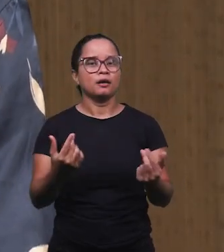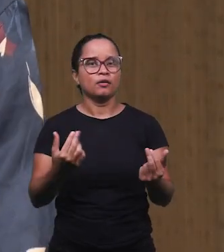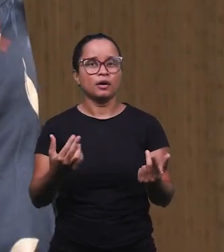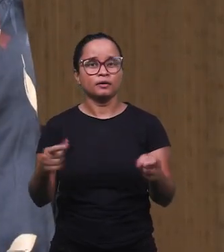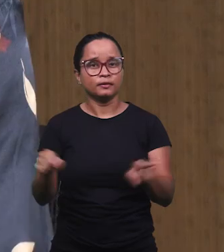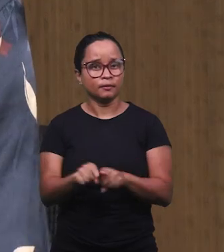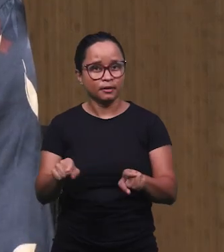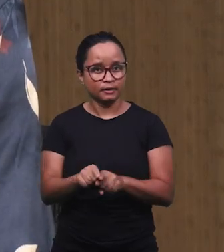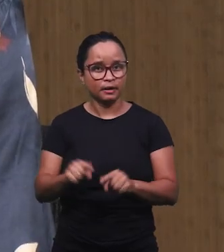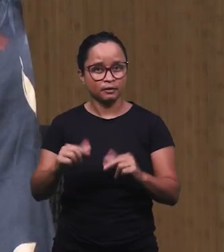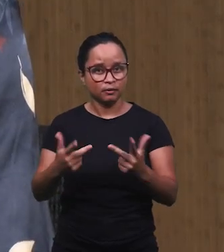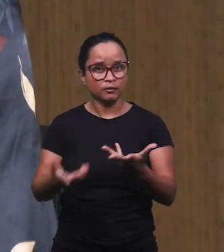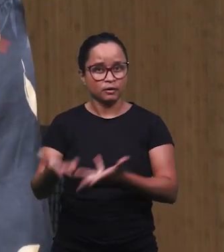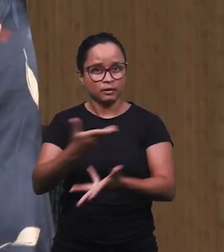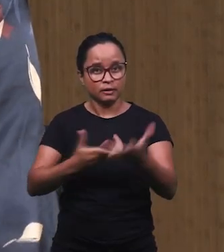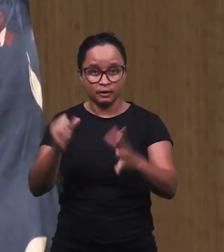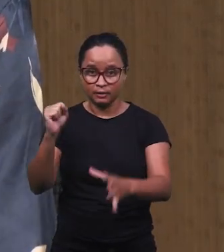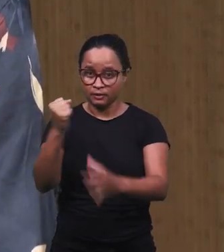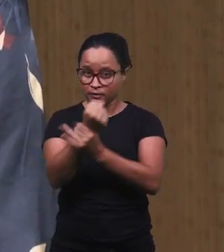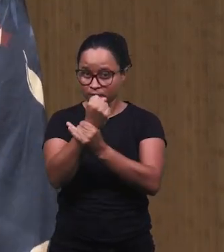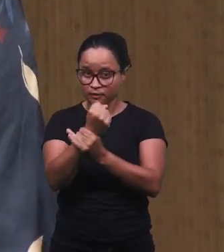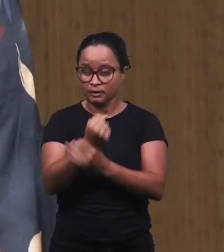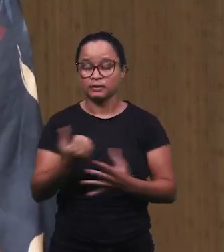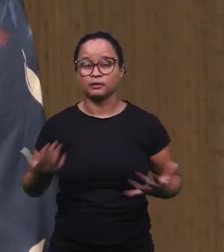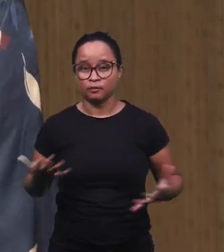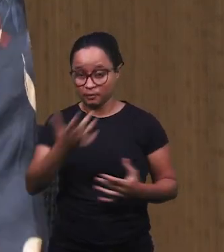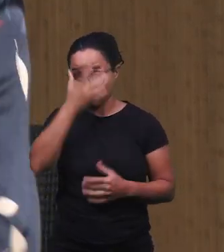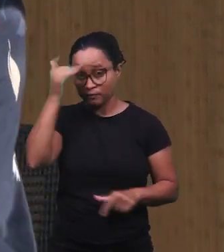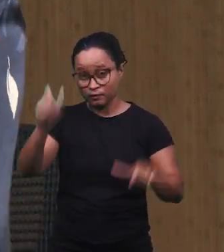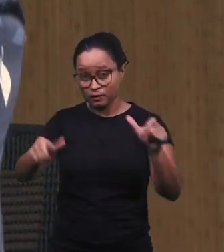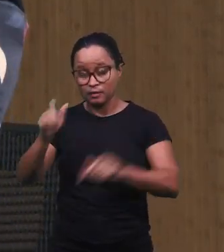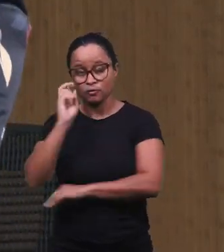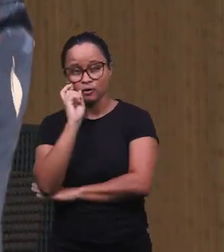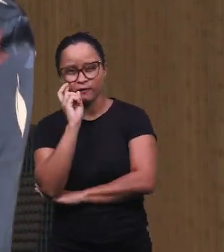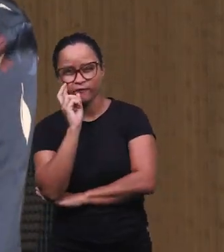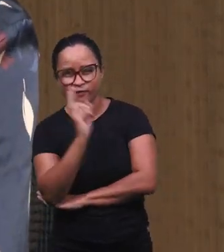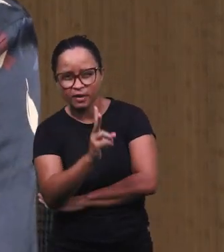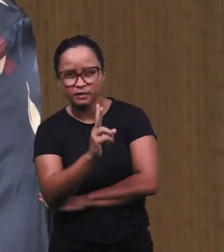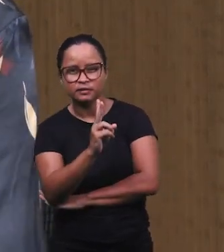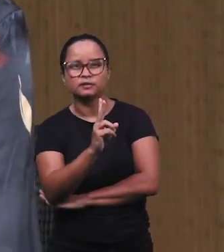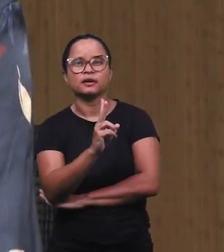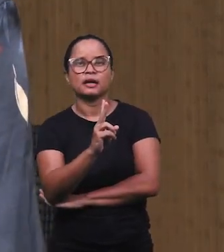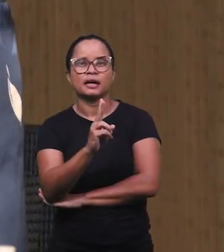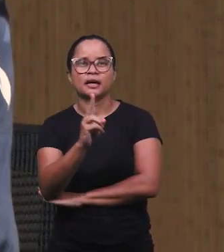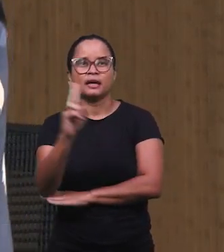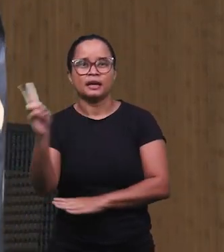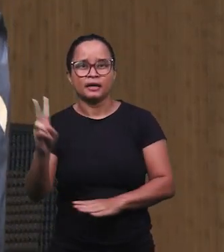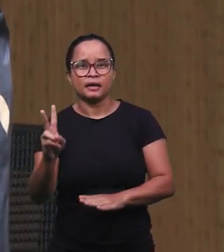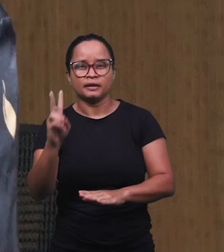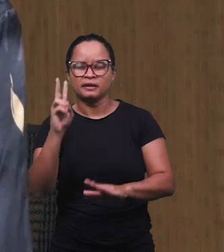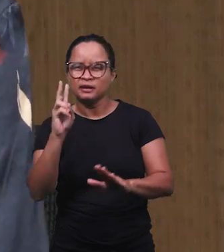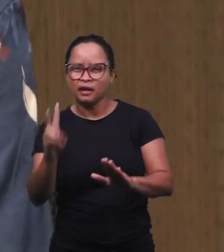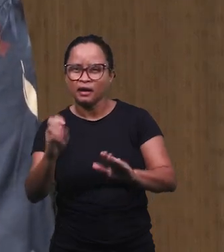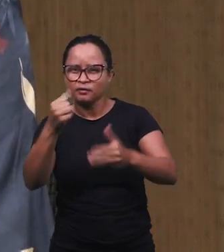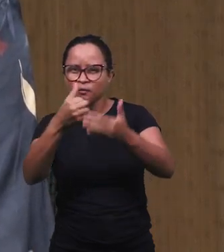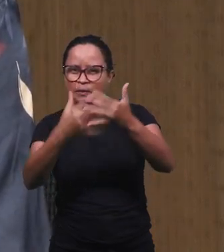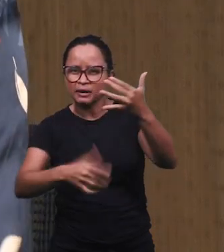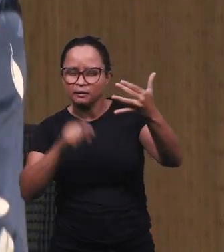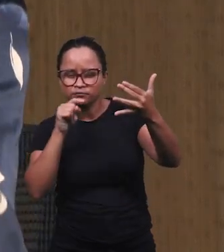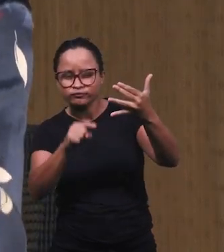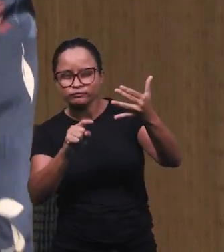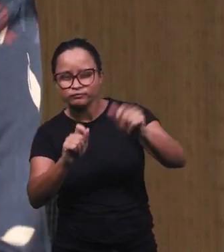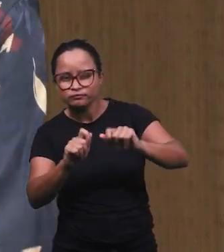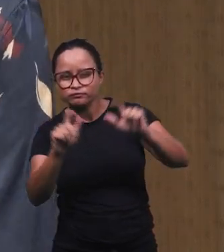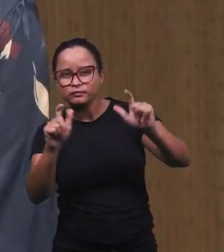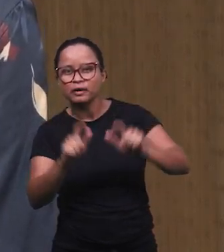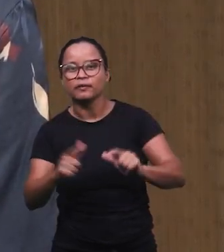a gente sabe que está compartilhando aquilo ali, que é seguro, que quem assistir, quem clicar ali para ver o que nós compartilhamos,